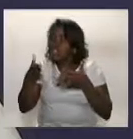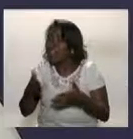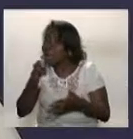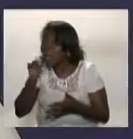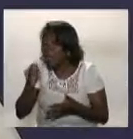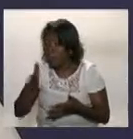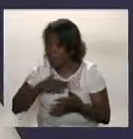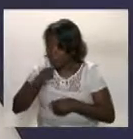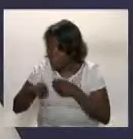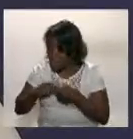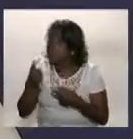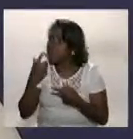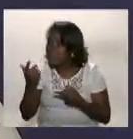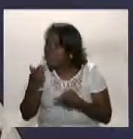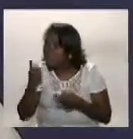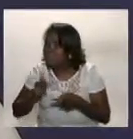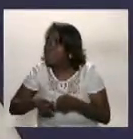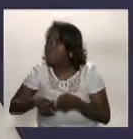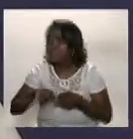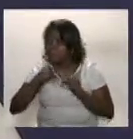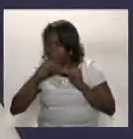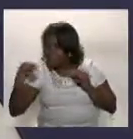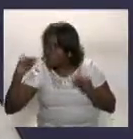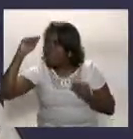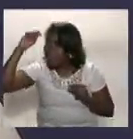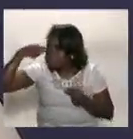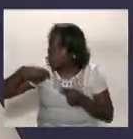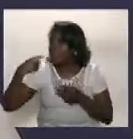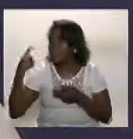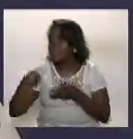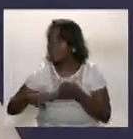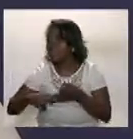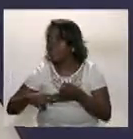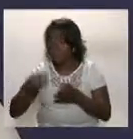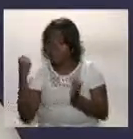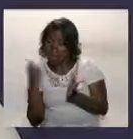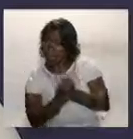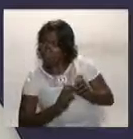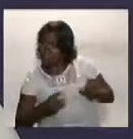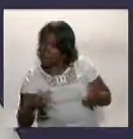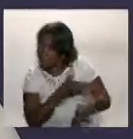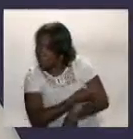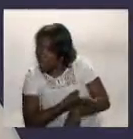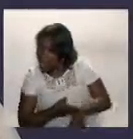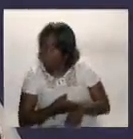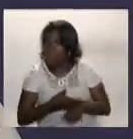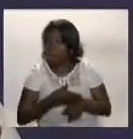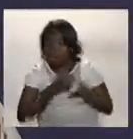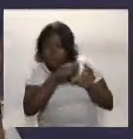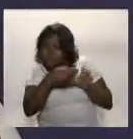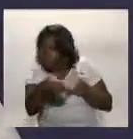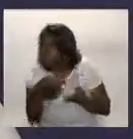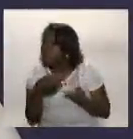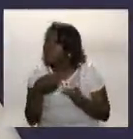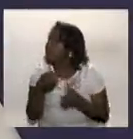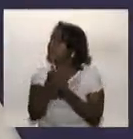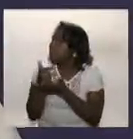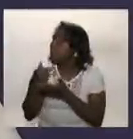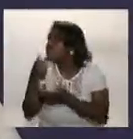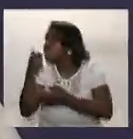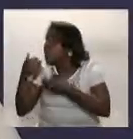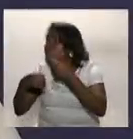uma foto, apresente a foto no registro de ocorrência. Por que isso é importante? Porque eu posso ter sido vítima